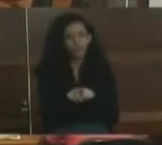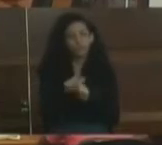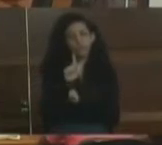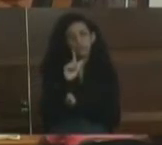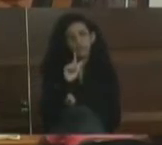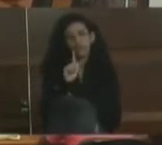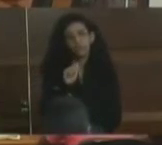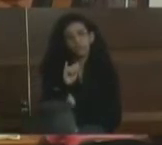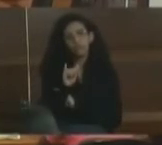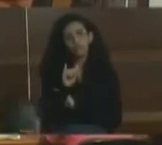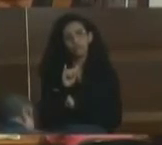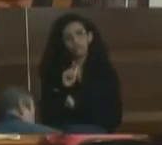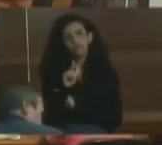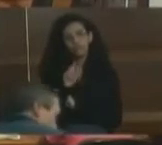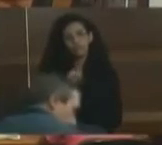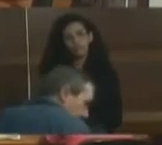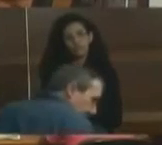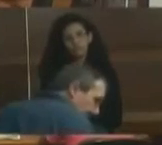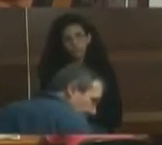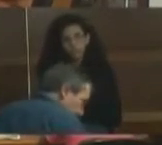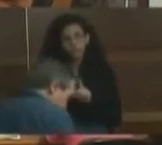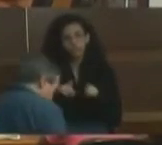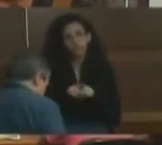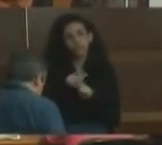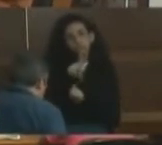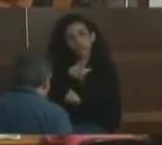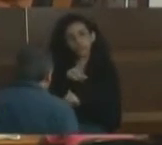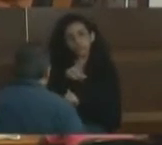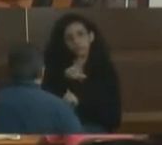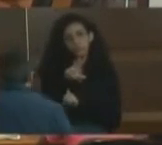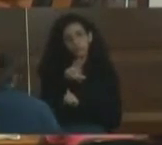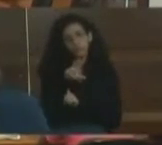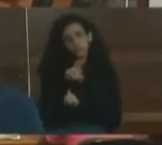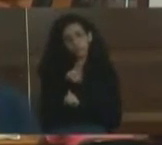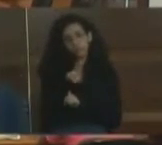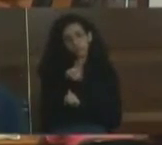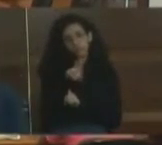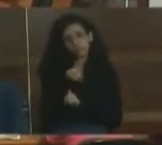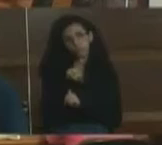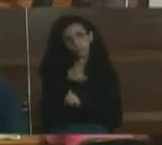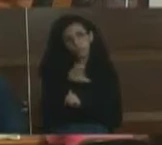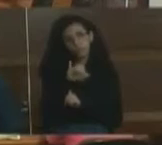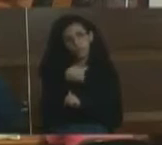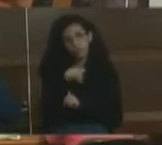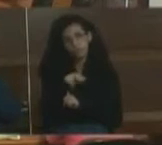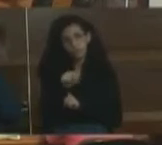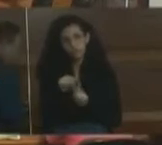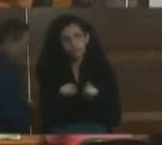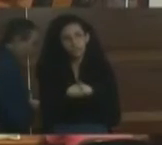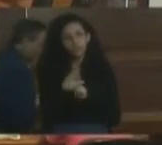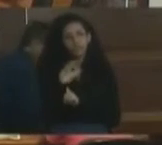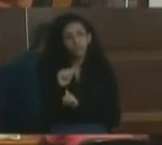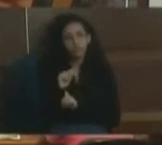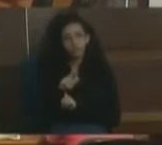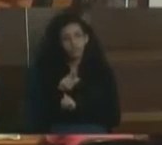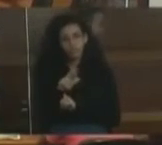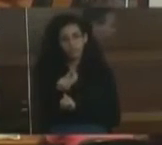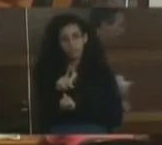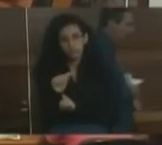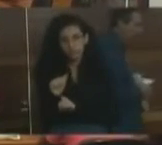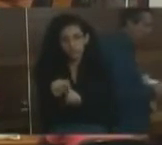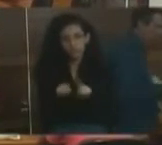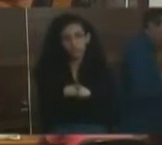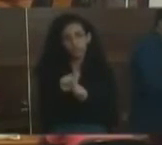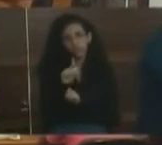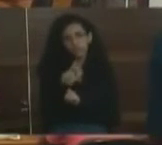do sai luciane rabha do angraprev simone rodrigues da cgm carla dos santos superintendente da cgm